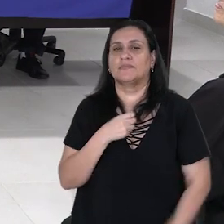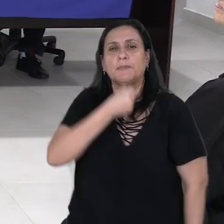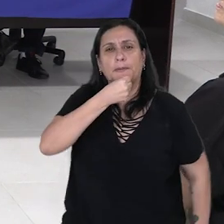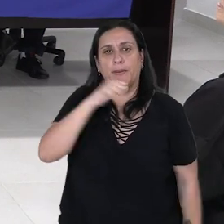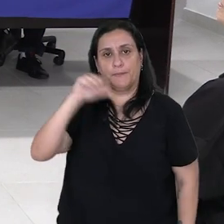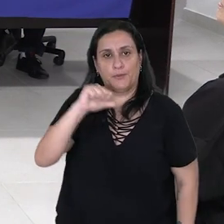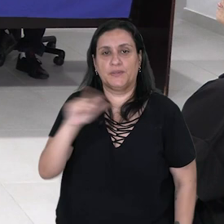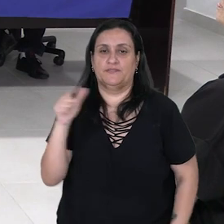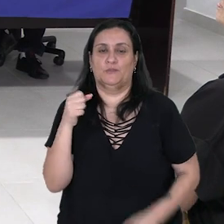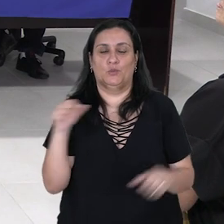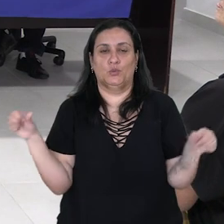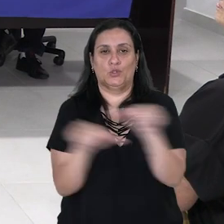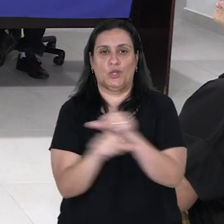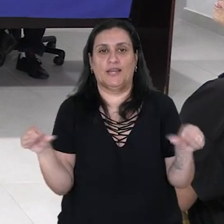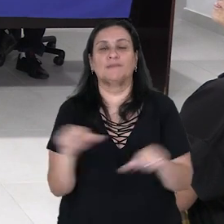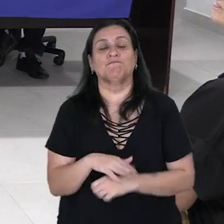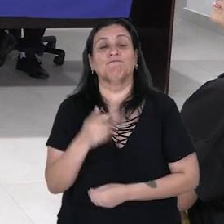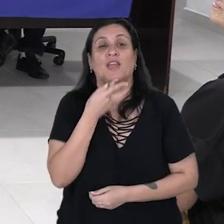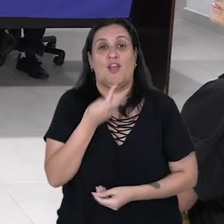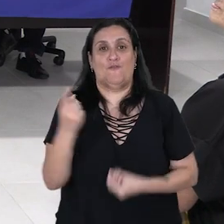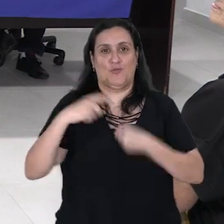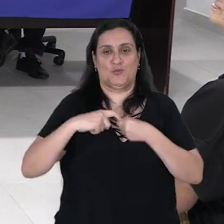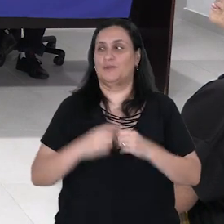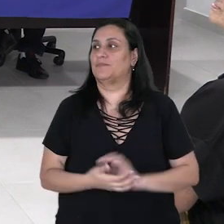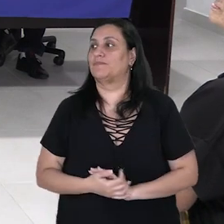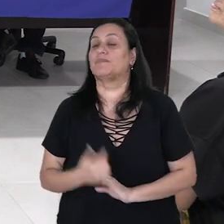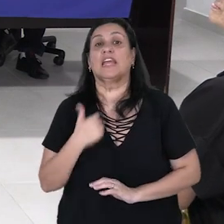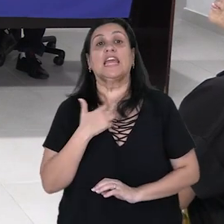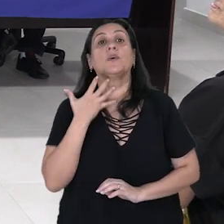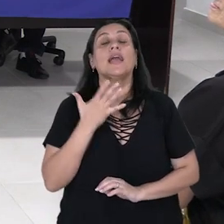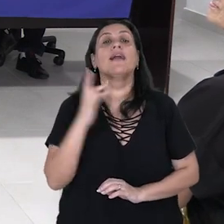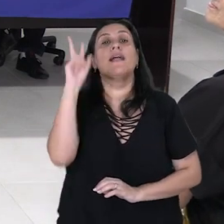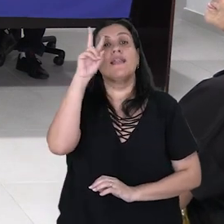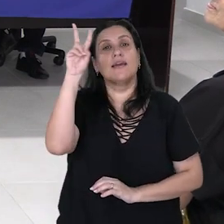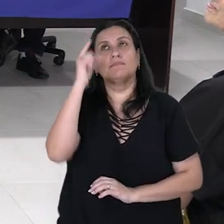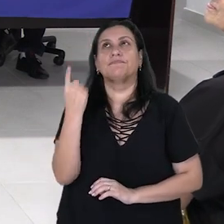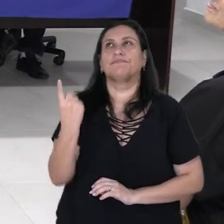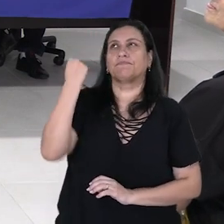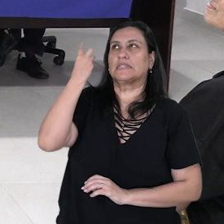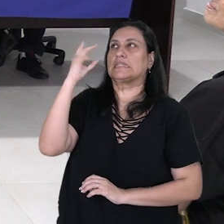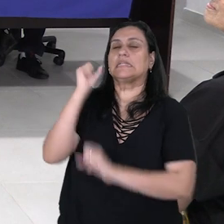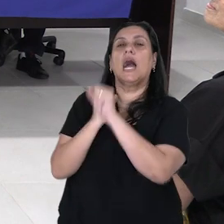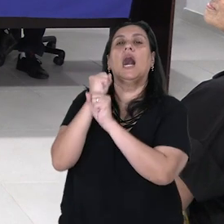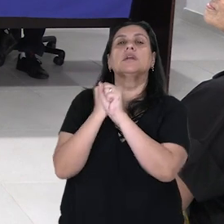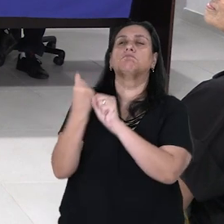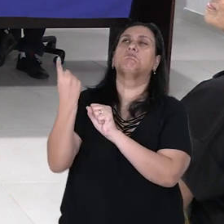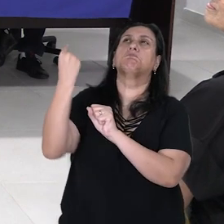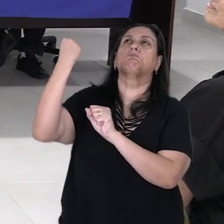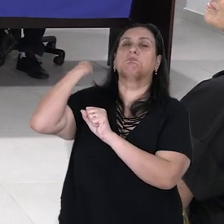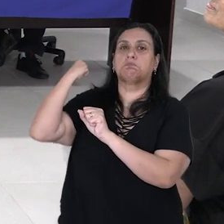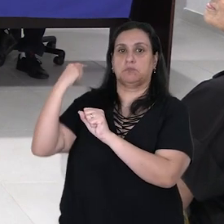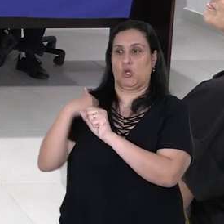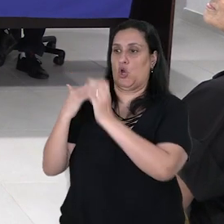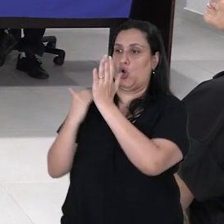Está falhando, né? Alô? Há cerca de 30 anos atrás...